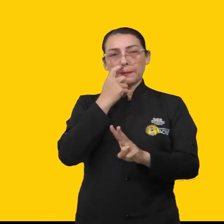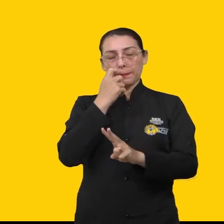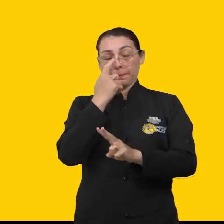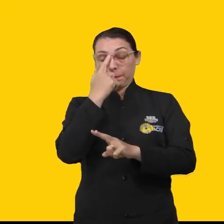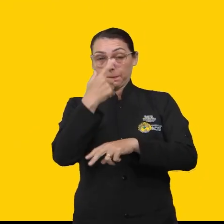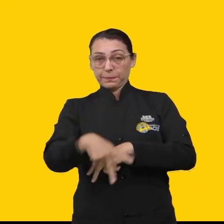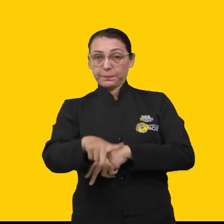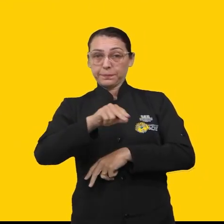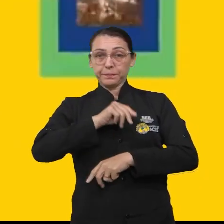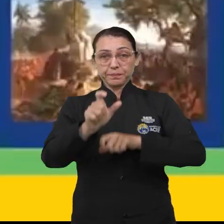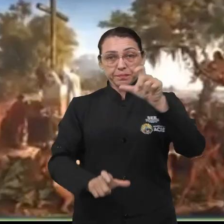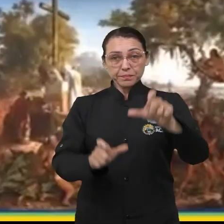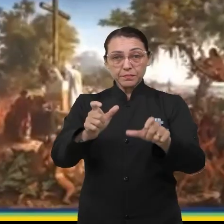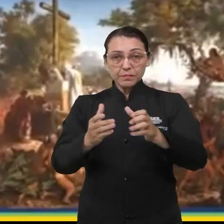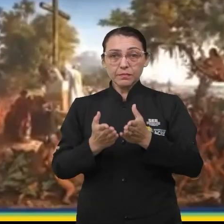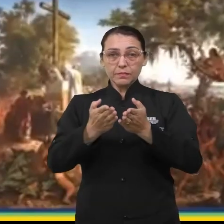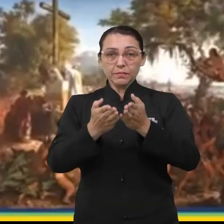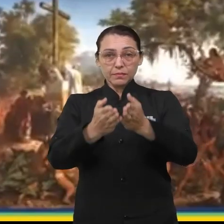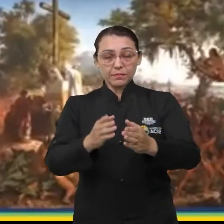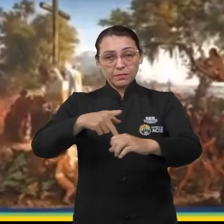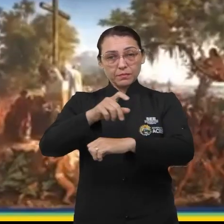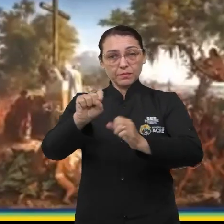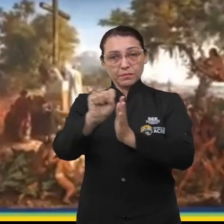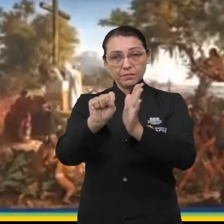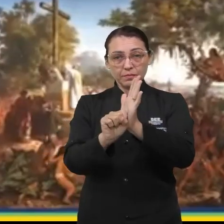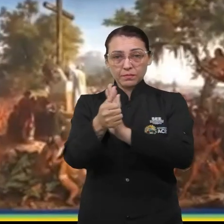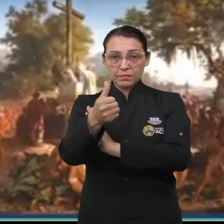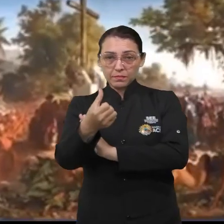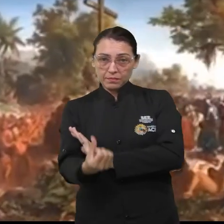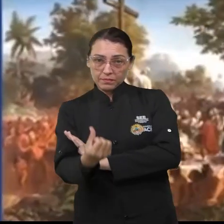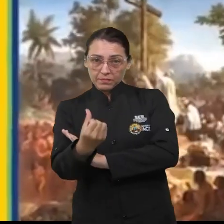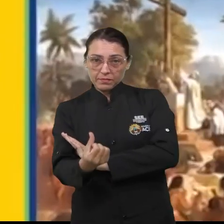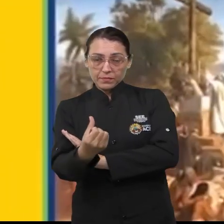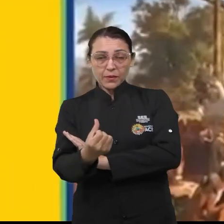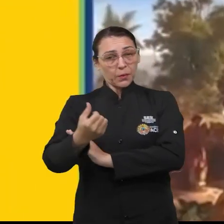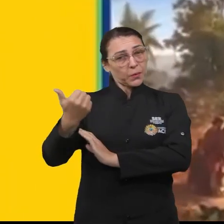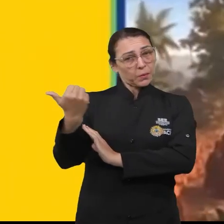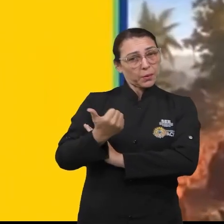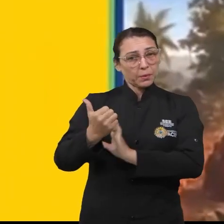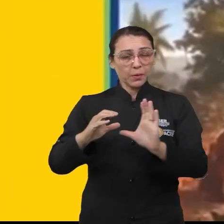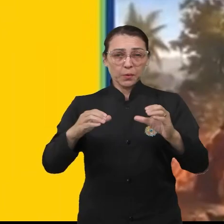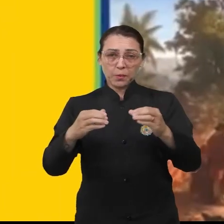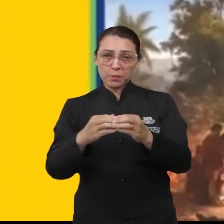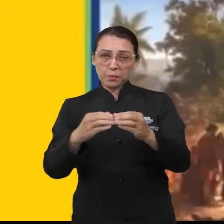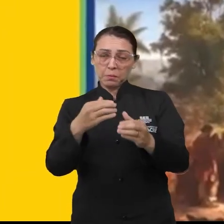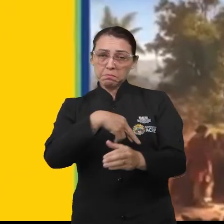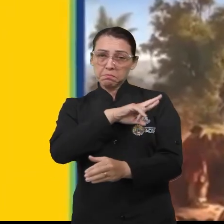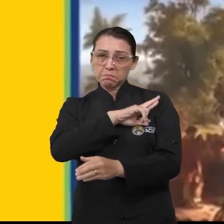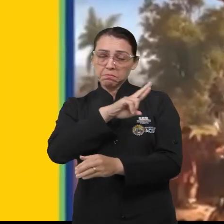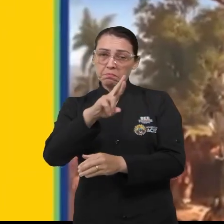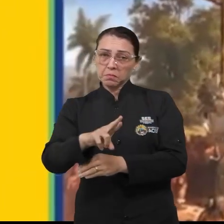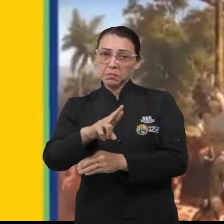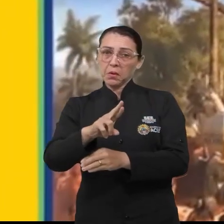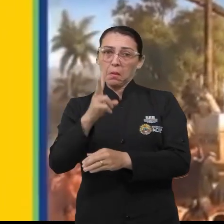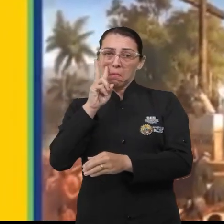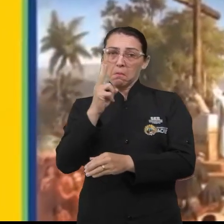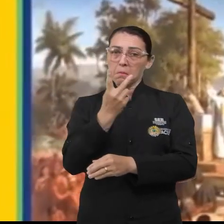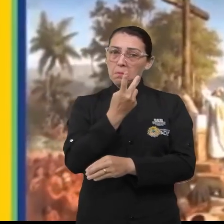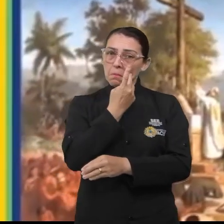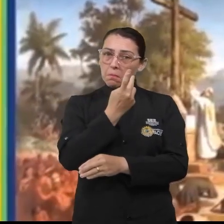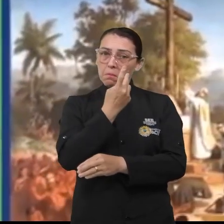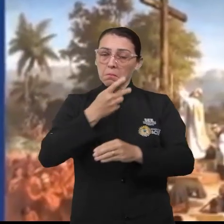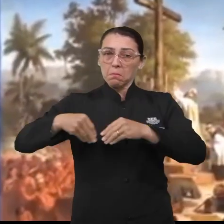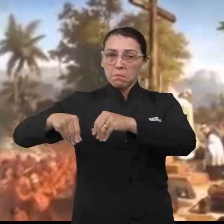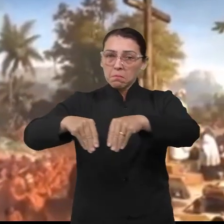Os portugueses chegaram ao país no século XVI. Os primeiros grupos foram responsáveis pelo reconhecimento